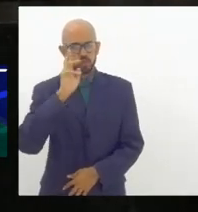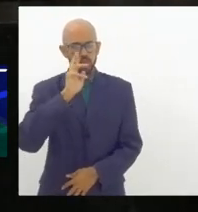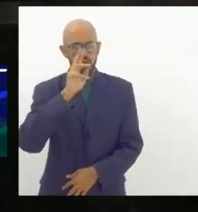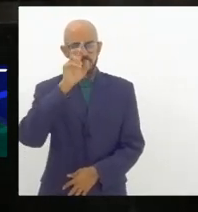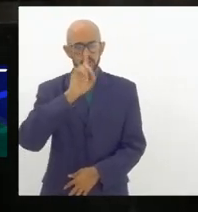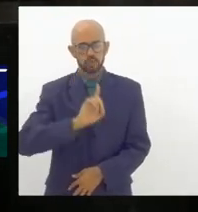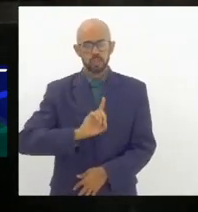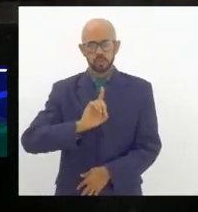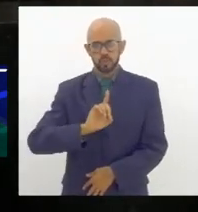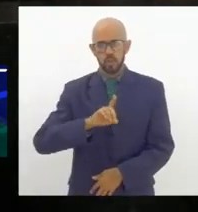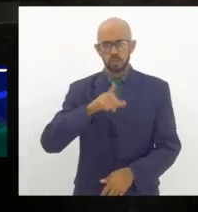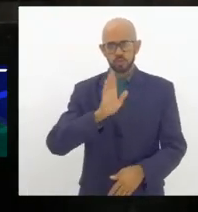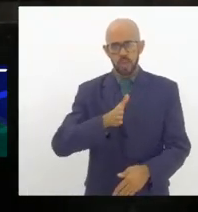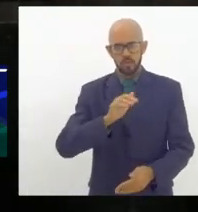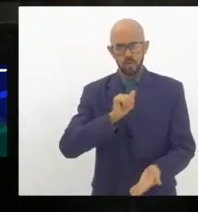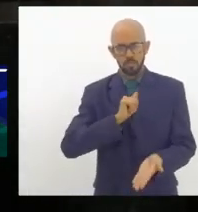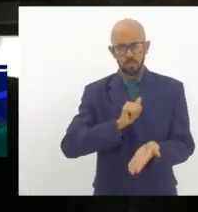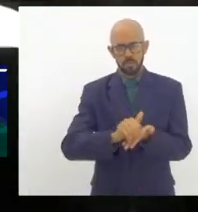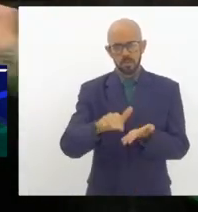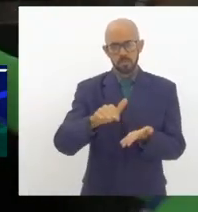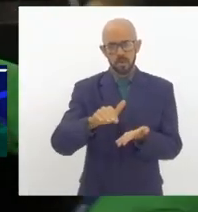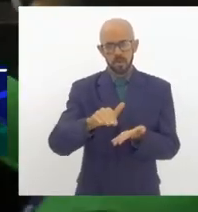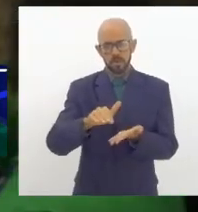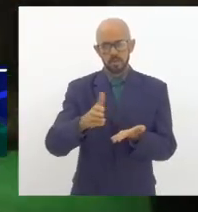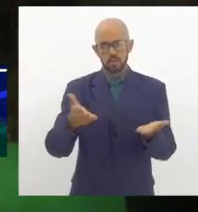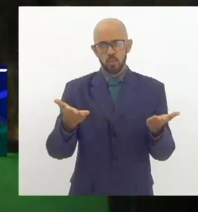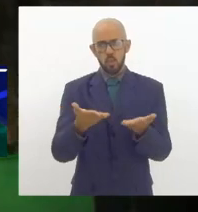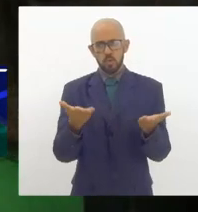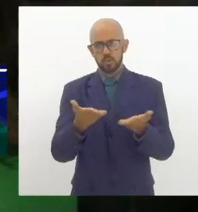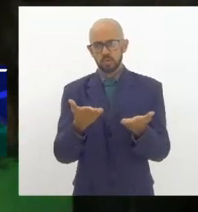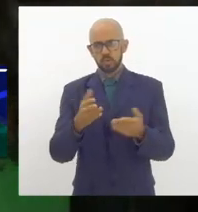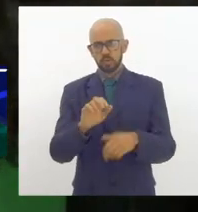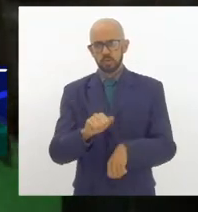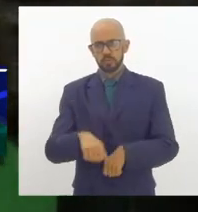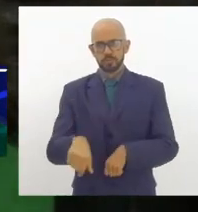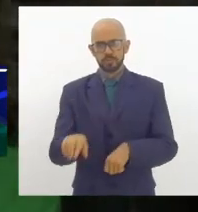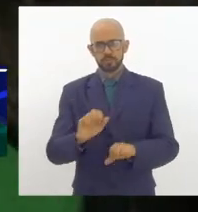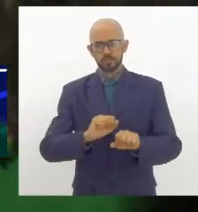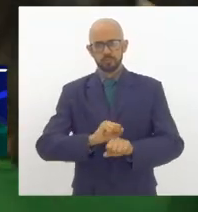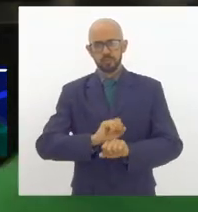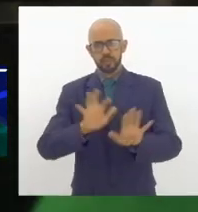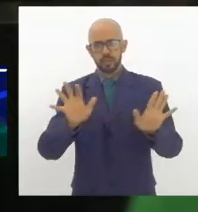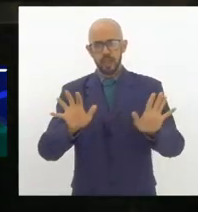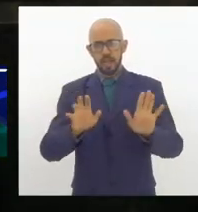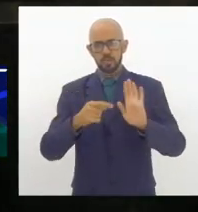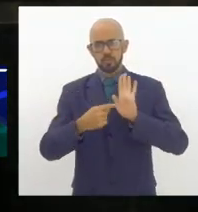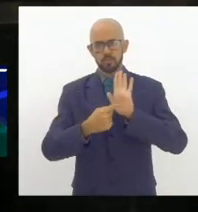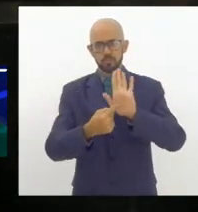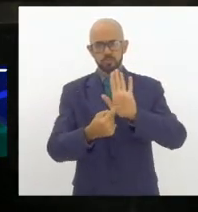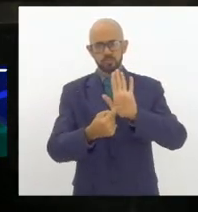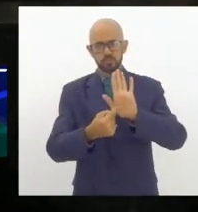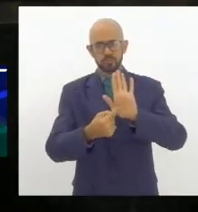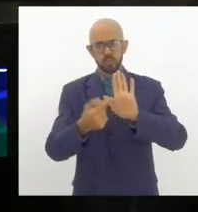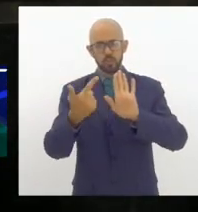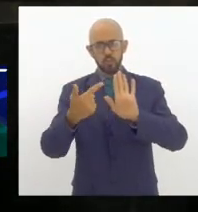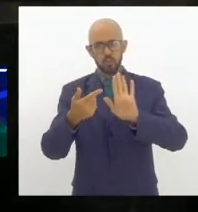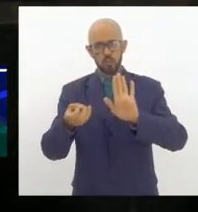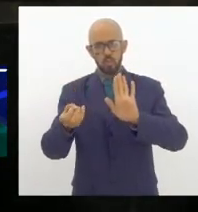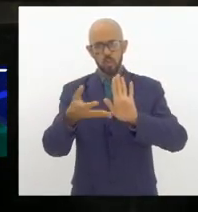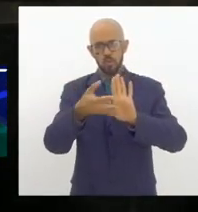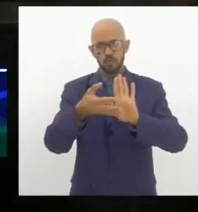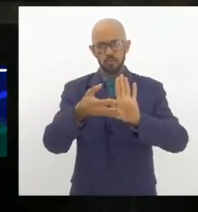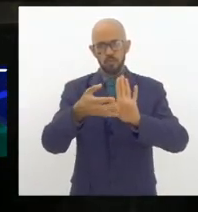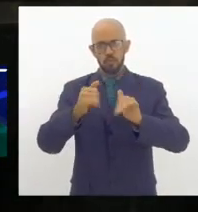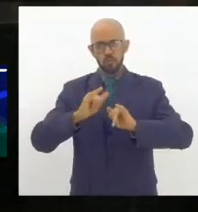já foi exonerado e hoje é revelado o novo escândalo